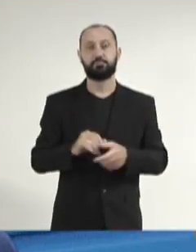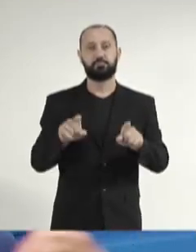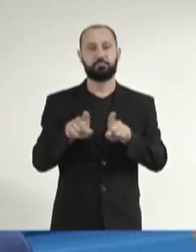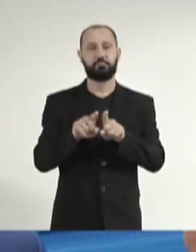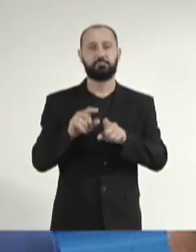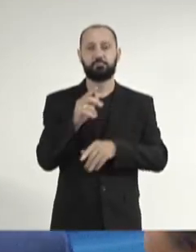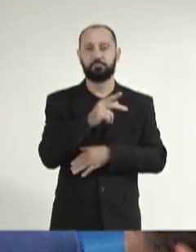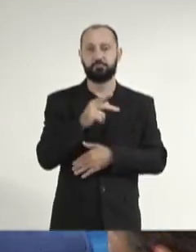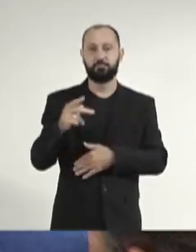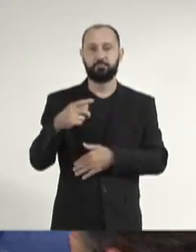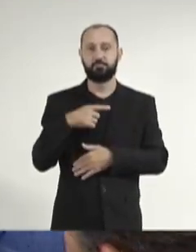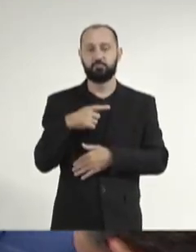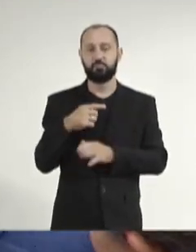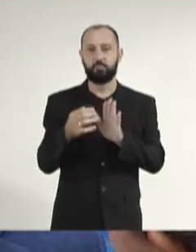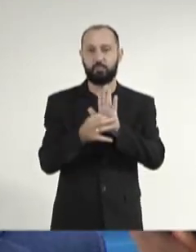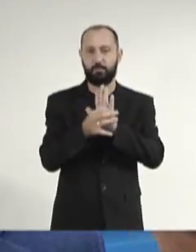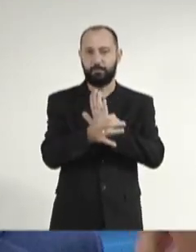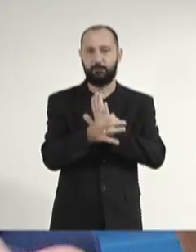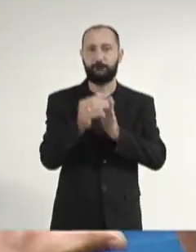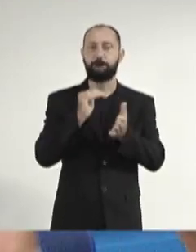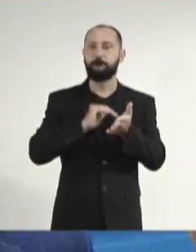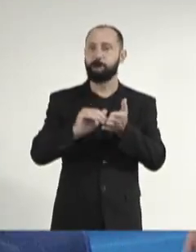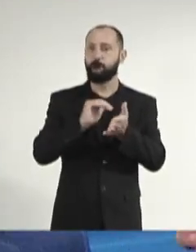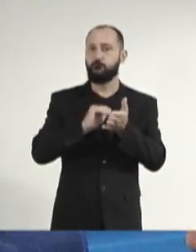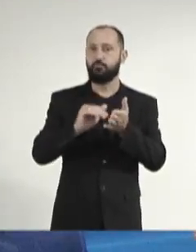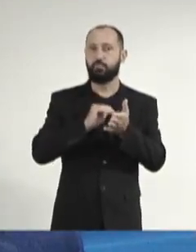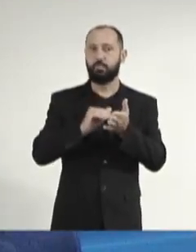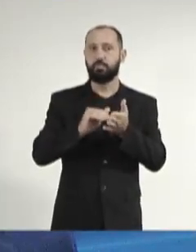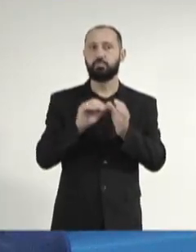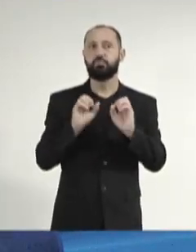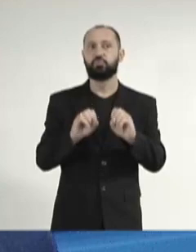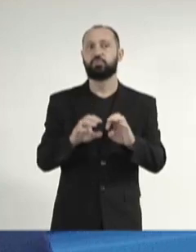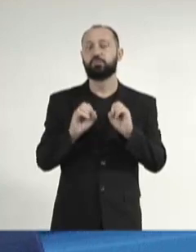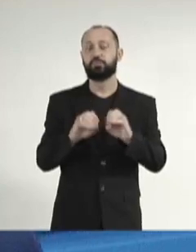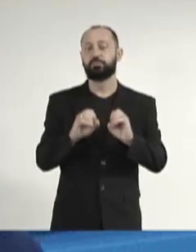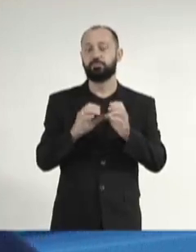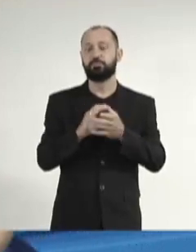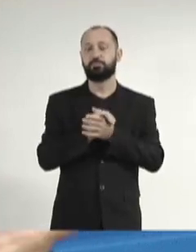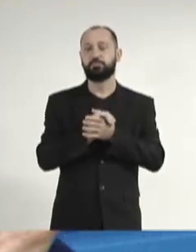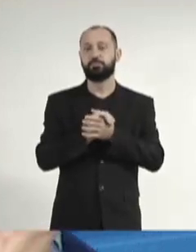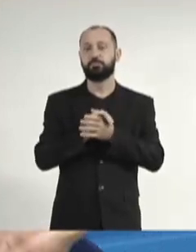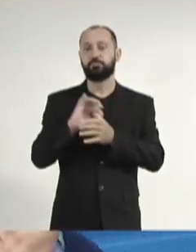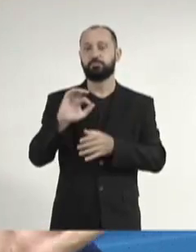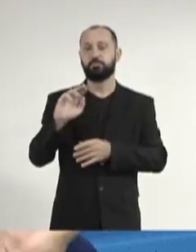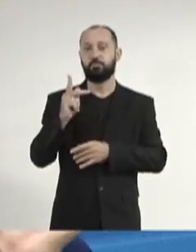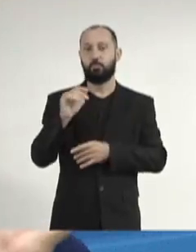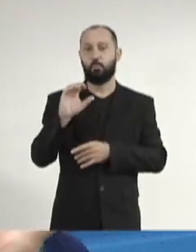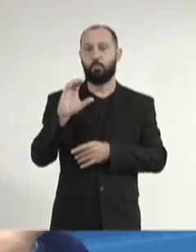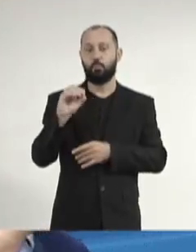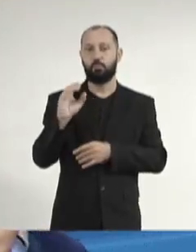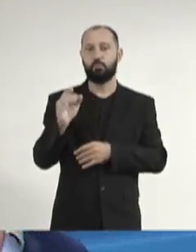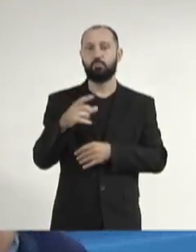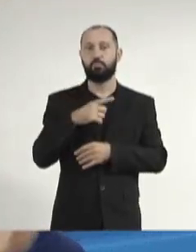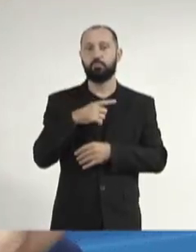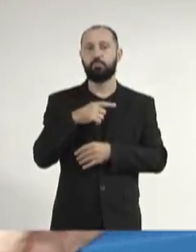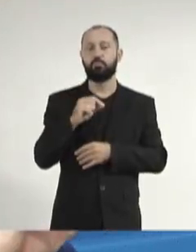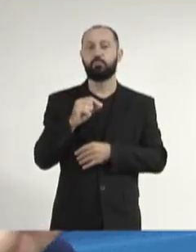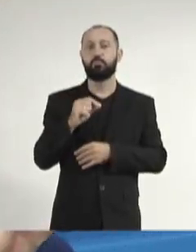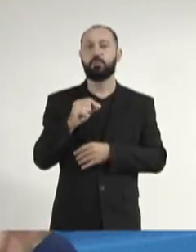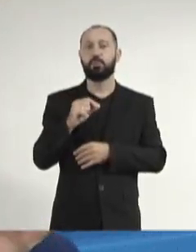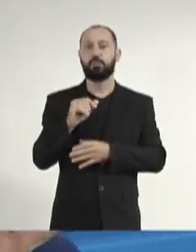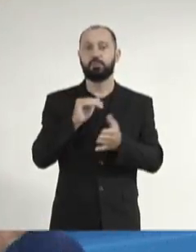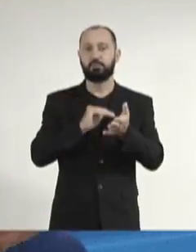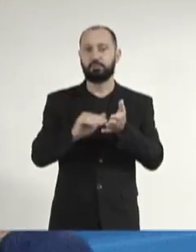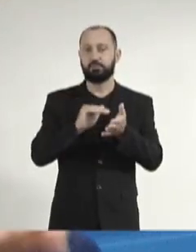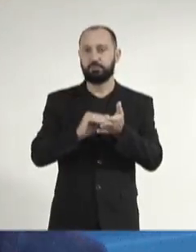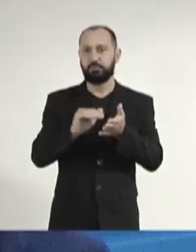presidente, outra indicação ao secretário de Estado de Educação, Hélio Queiroz Dyer, e ao excelentíssimo